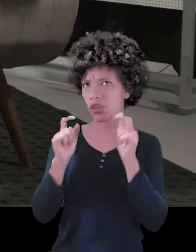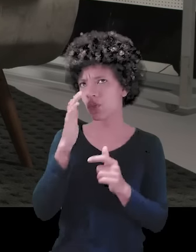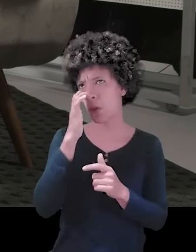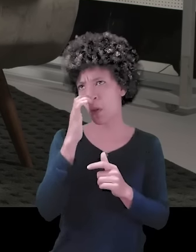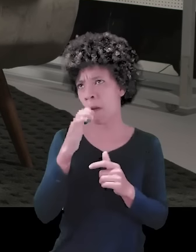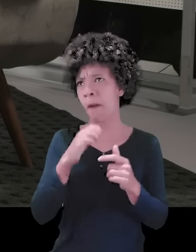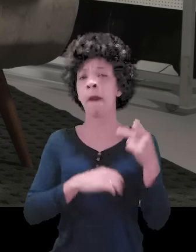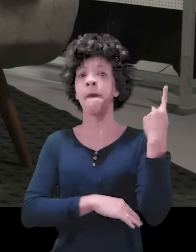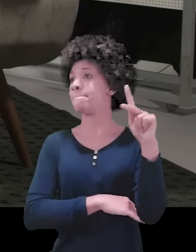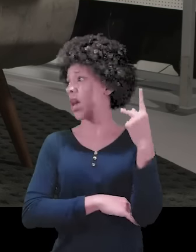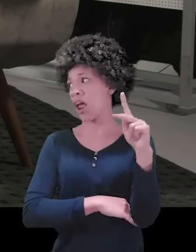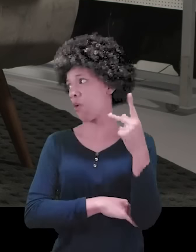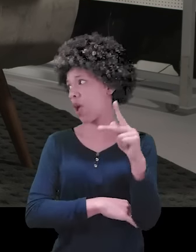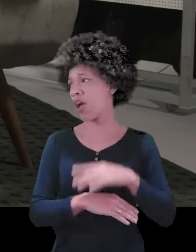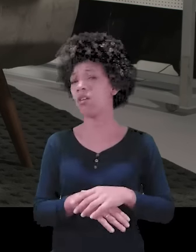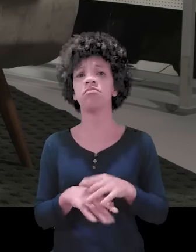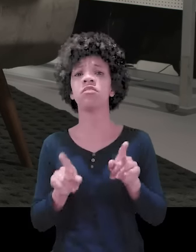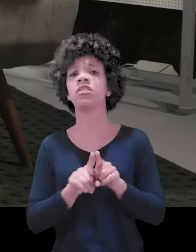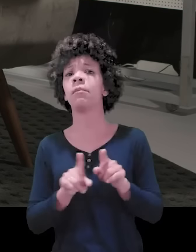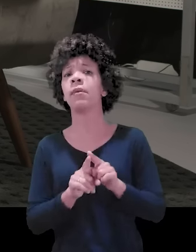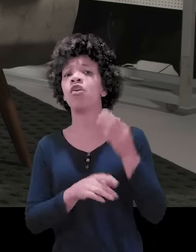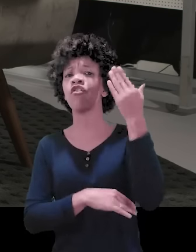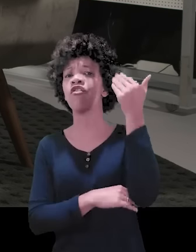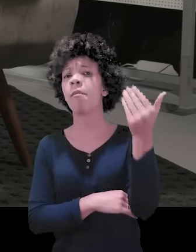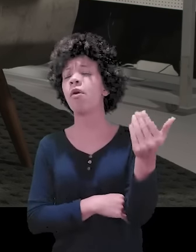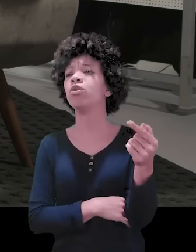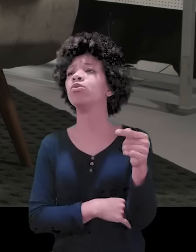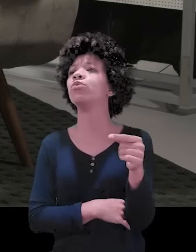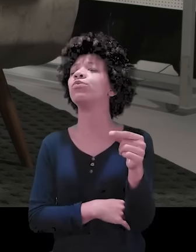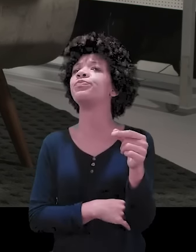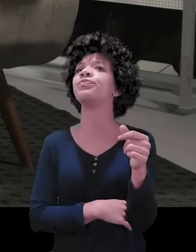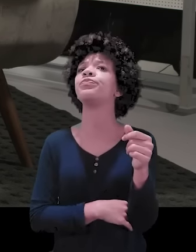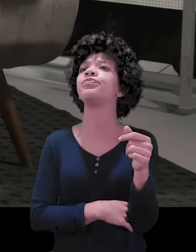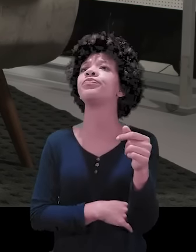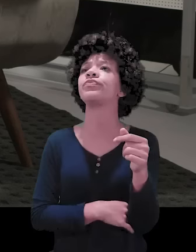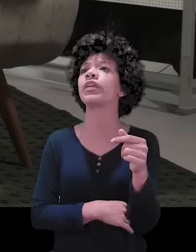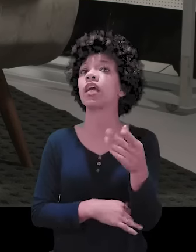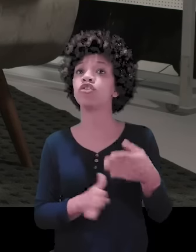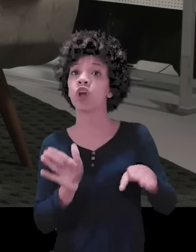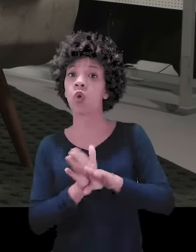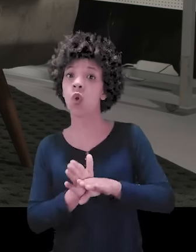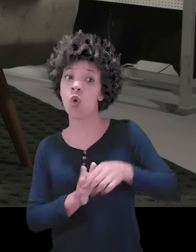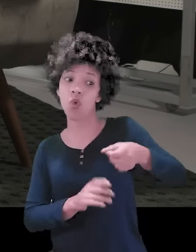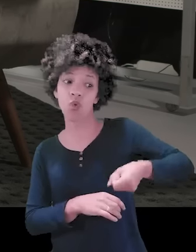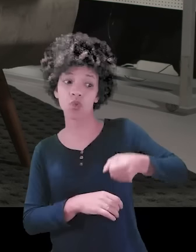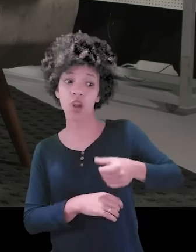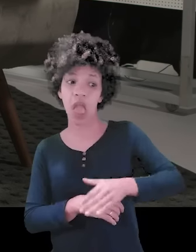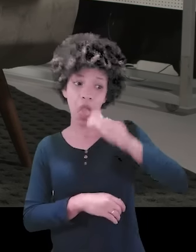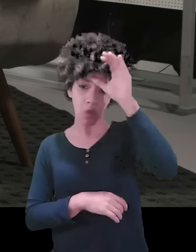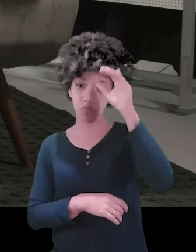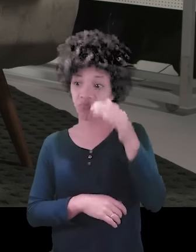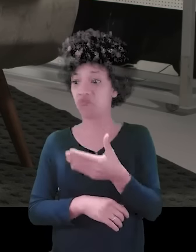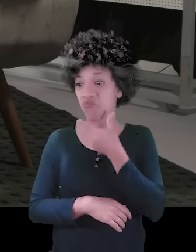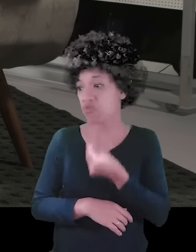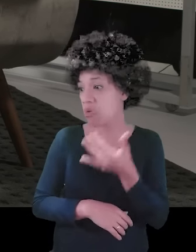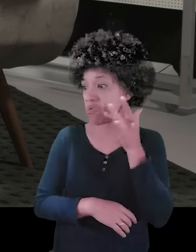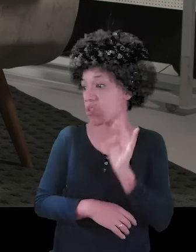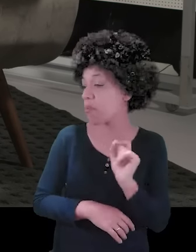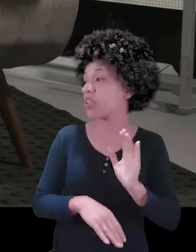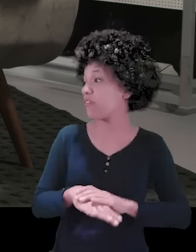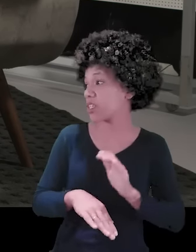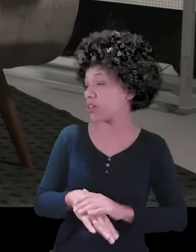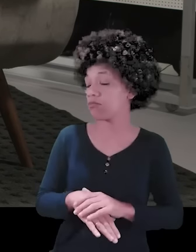tem casa aqui em Caraguá aqui você atravessando em Caraguá o famoso o famoso cara entrou com droga é um tiozinho que não faz ideia o que ele tava